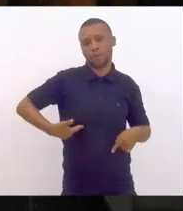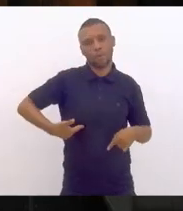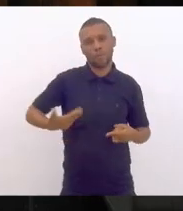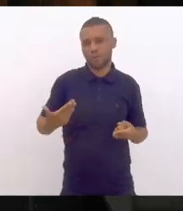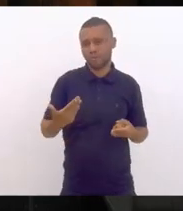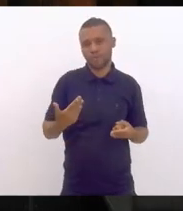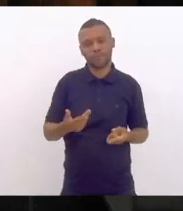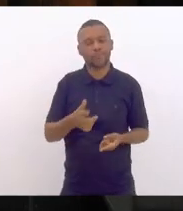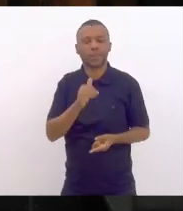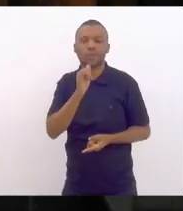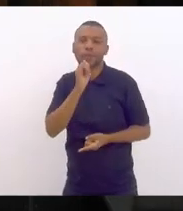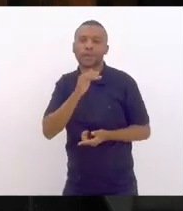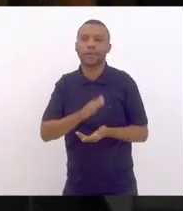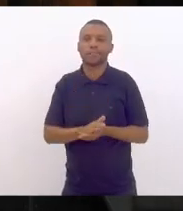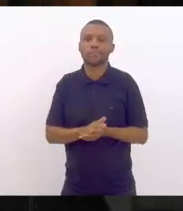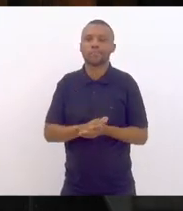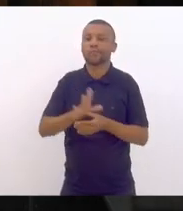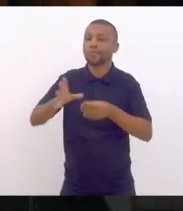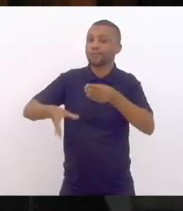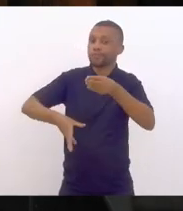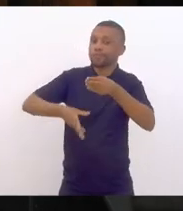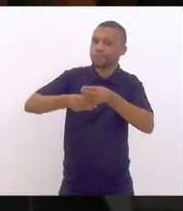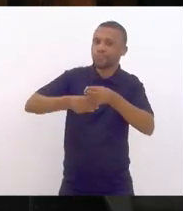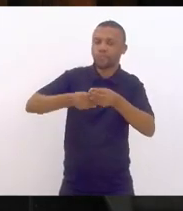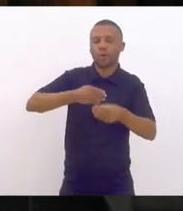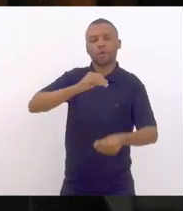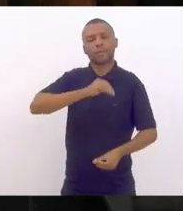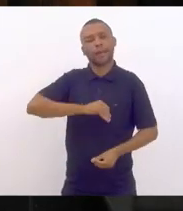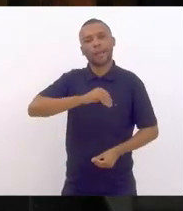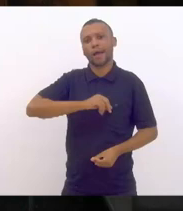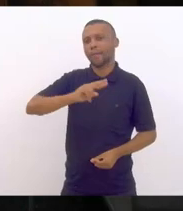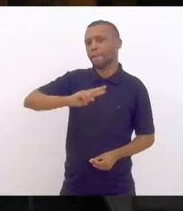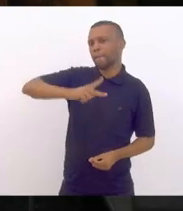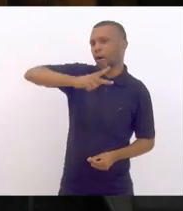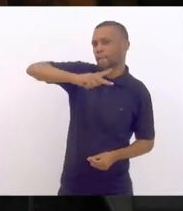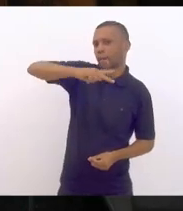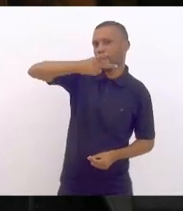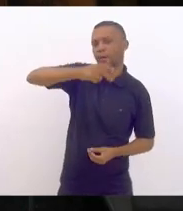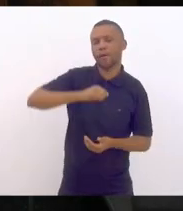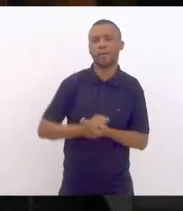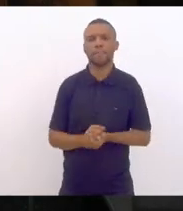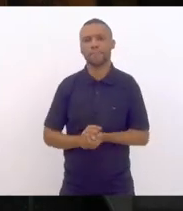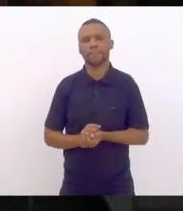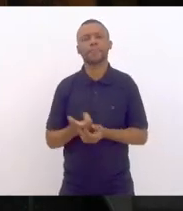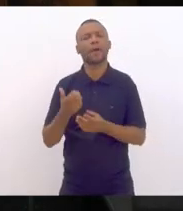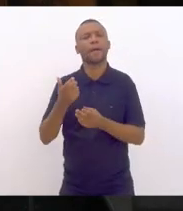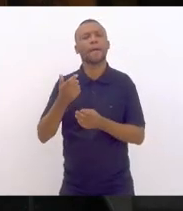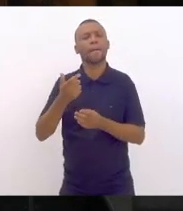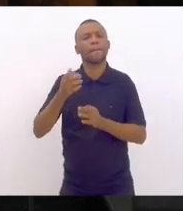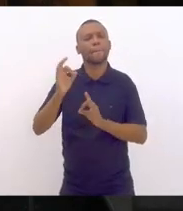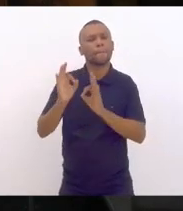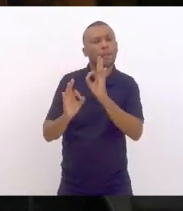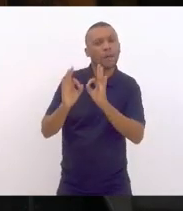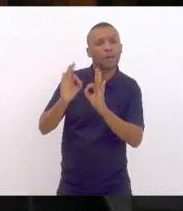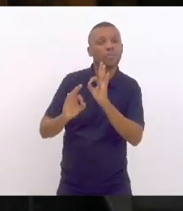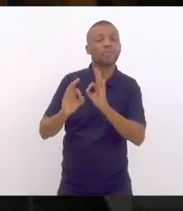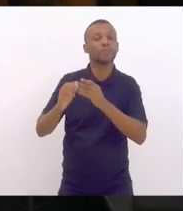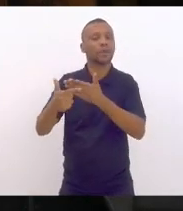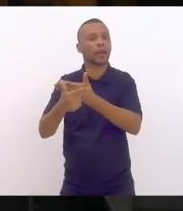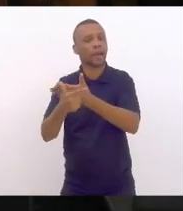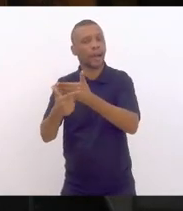reposição salarial plano de cargos e salários e até mesmo concurso público